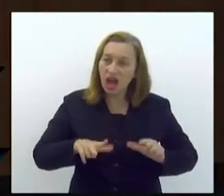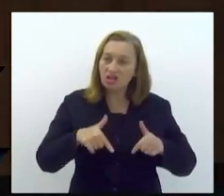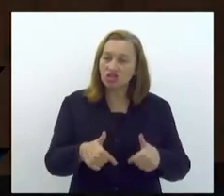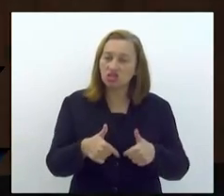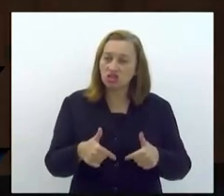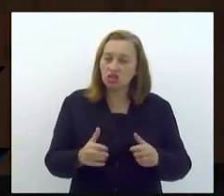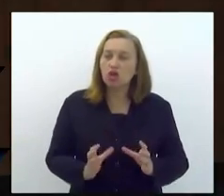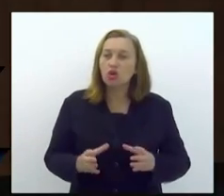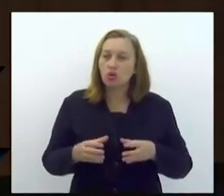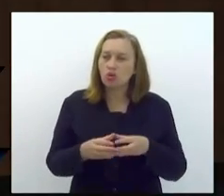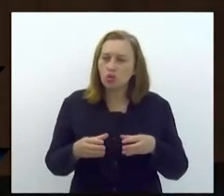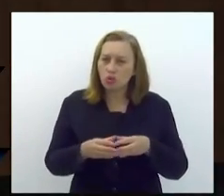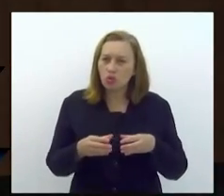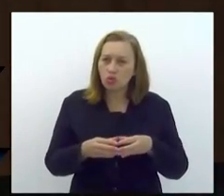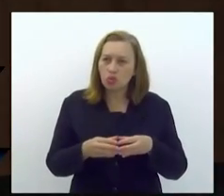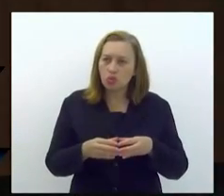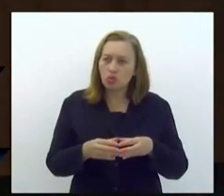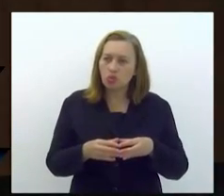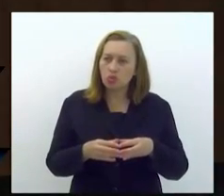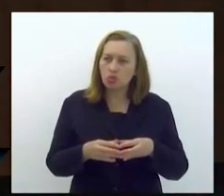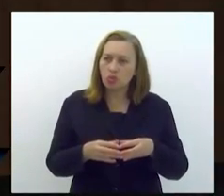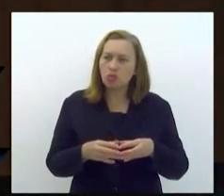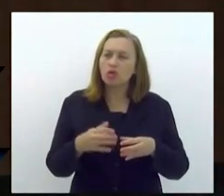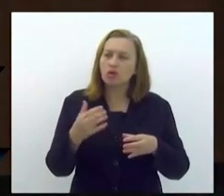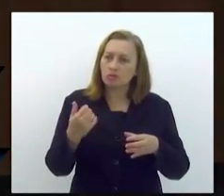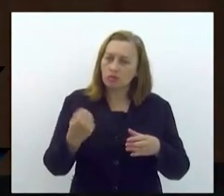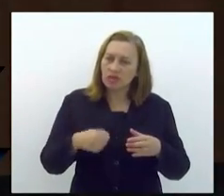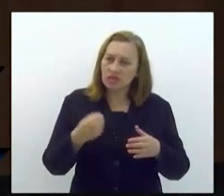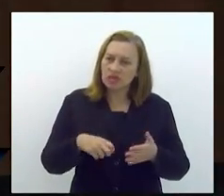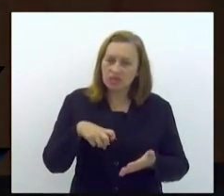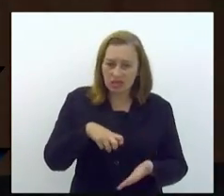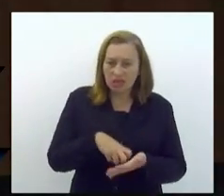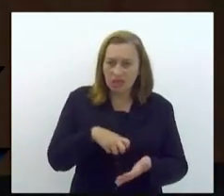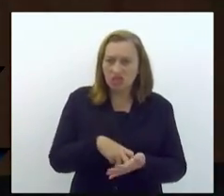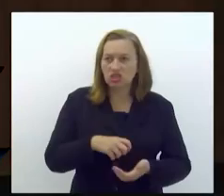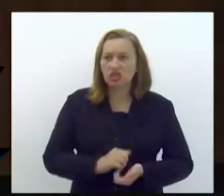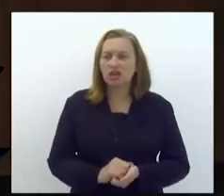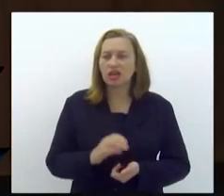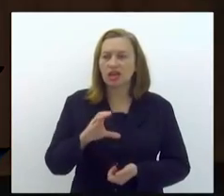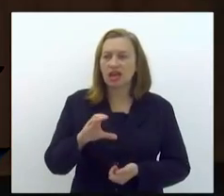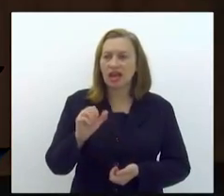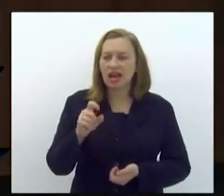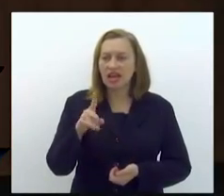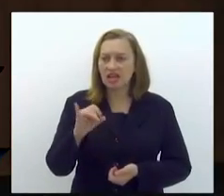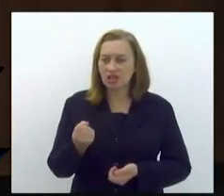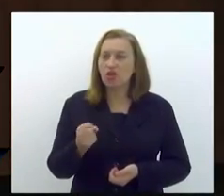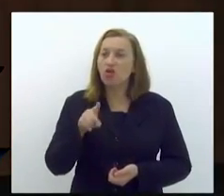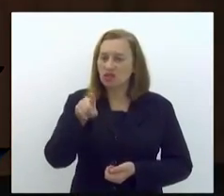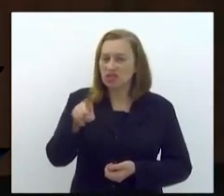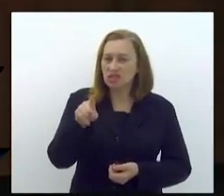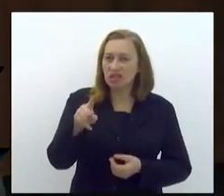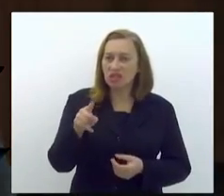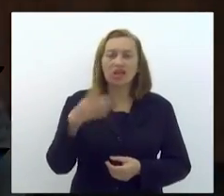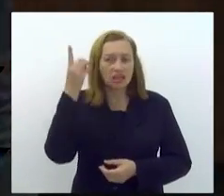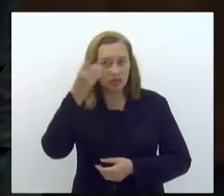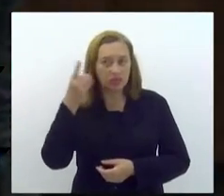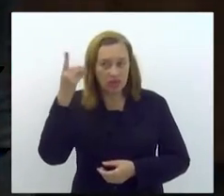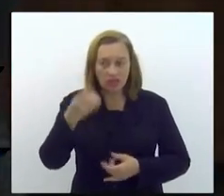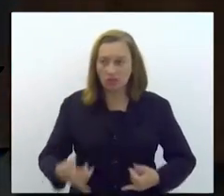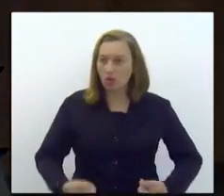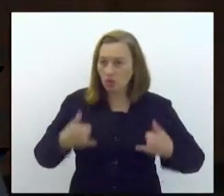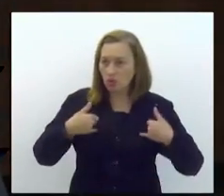o grupo que vier a reprimir tem que ser taxado Carlinhos Santana Você que é deputado e que muito nos honra aqui